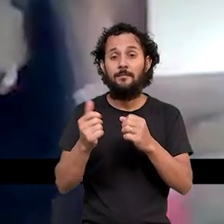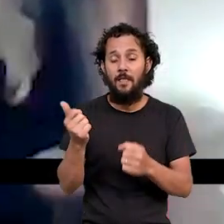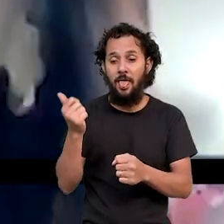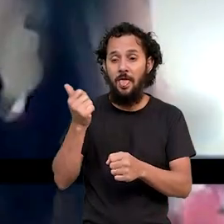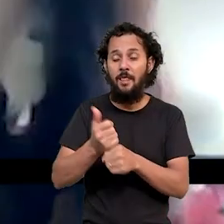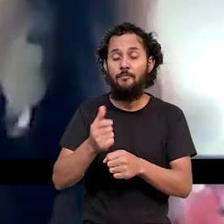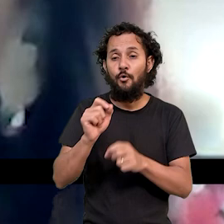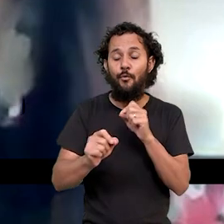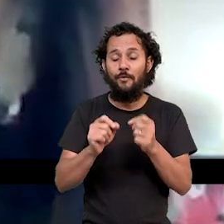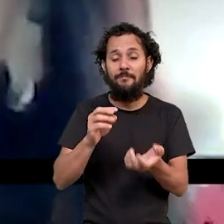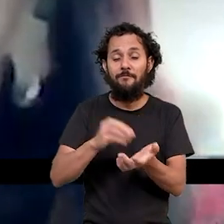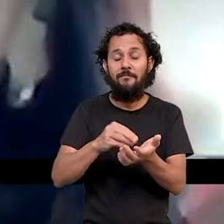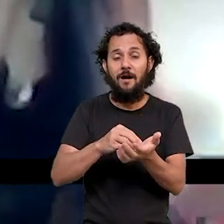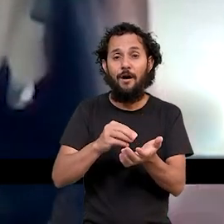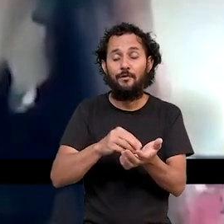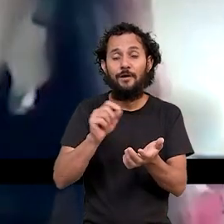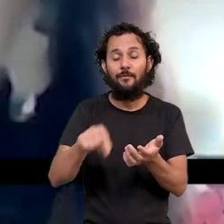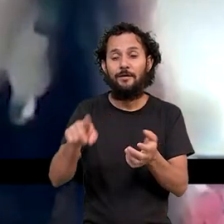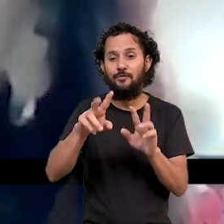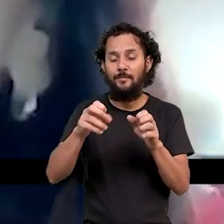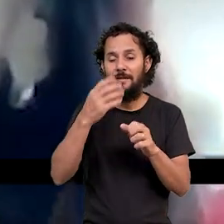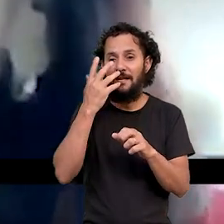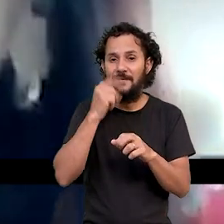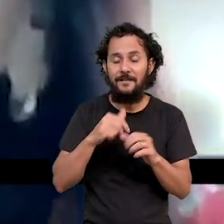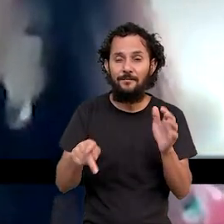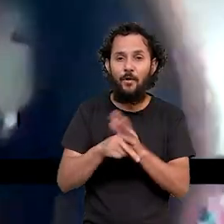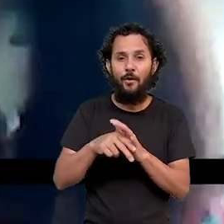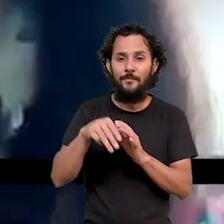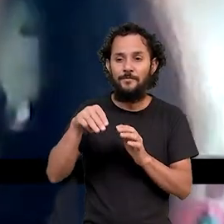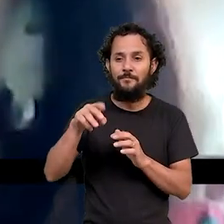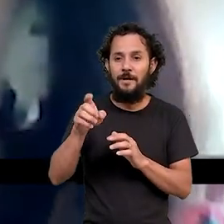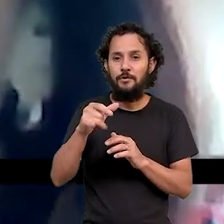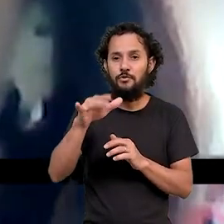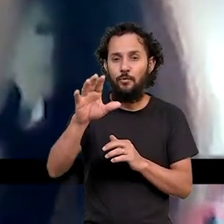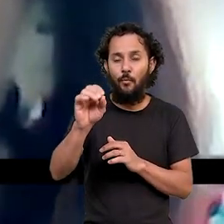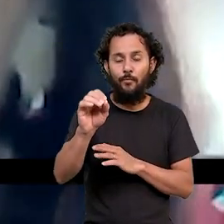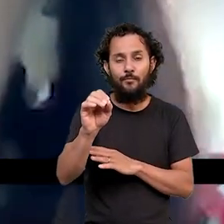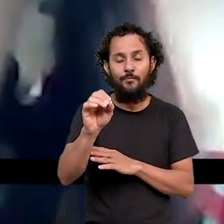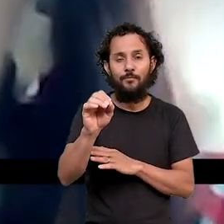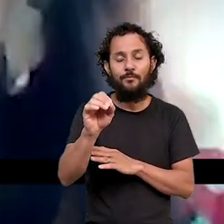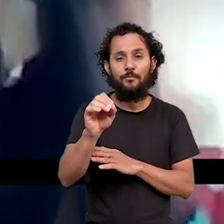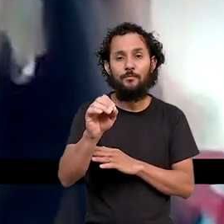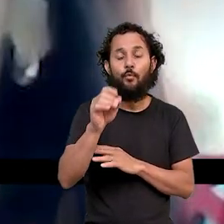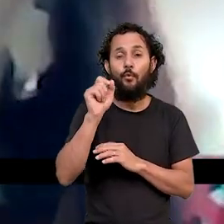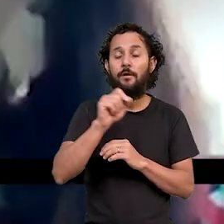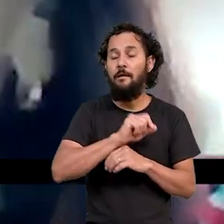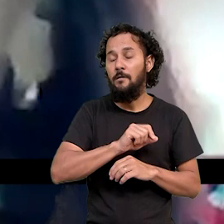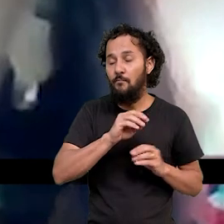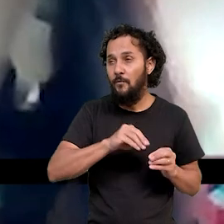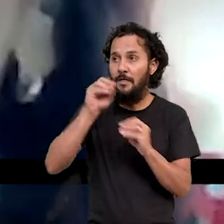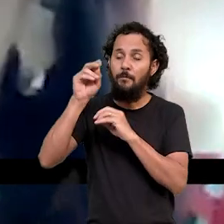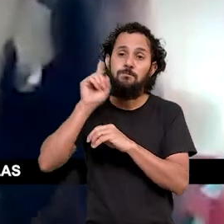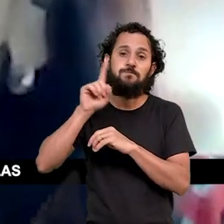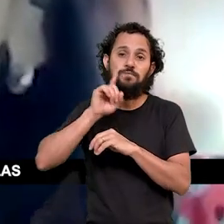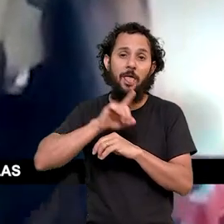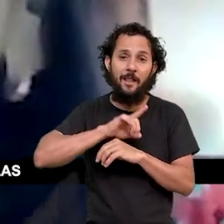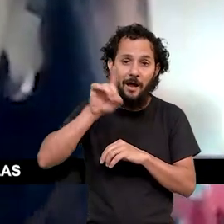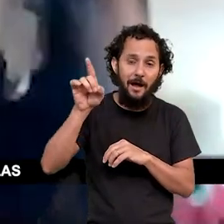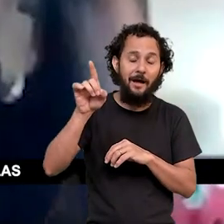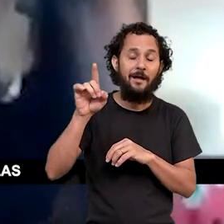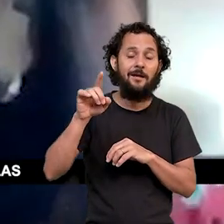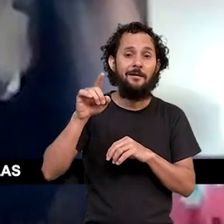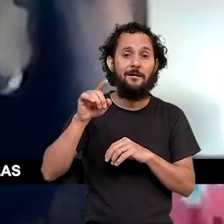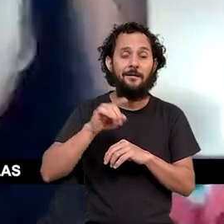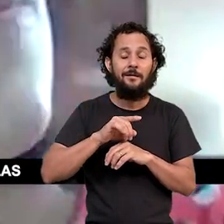as carências das crianças mexicanas que iam para os Estados Unidos e que não